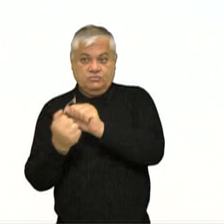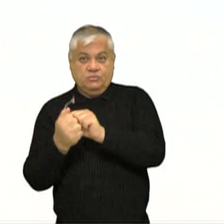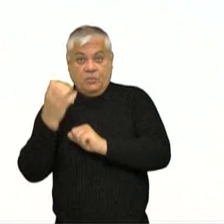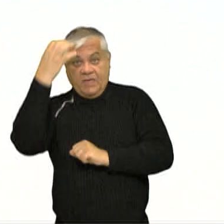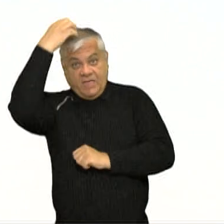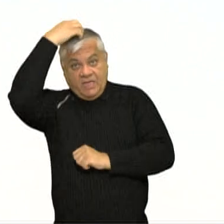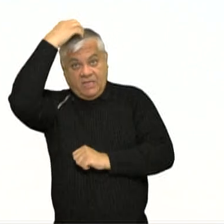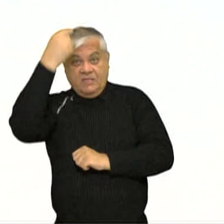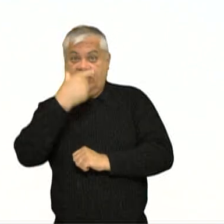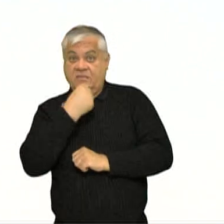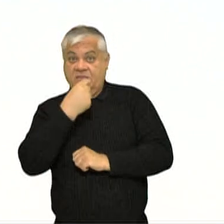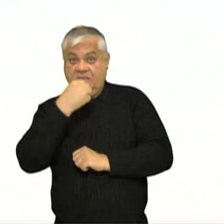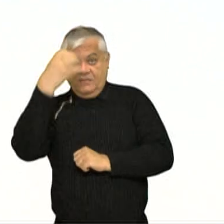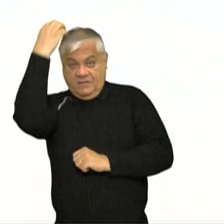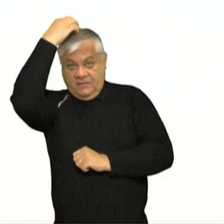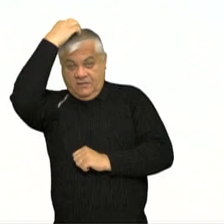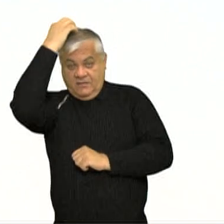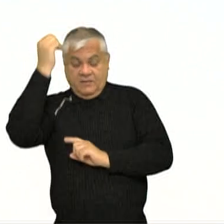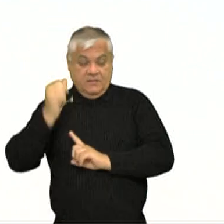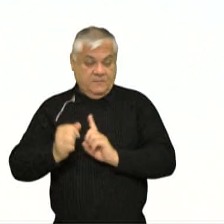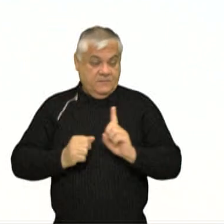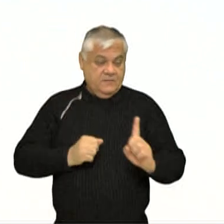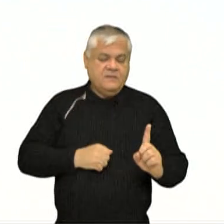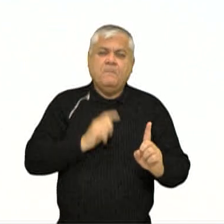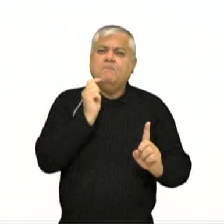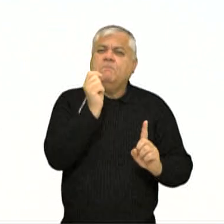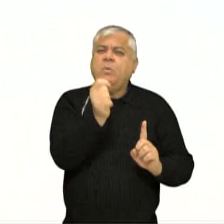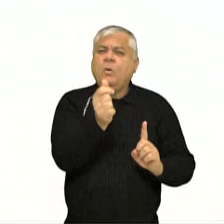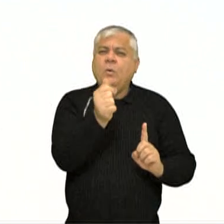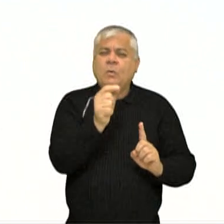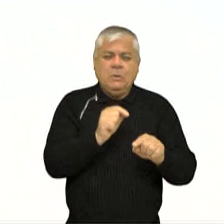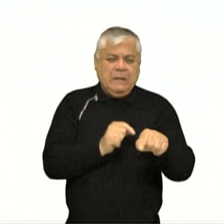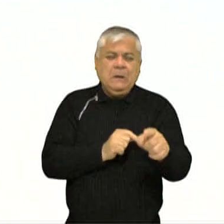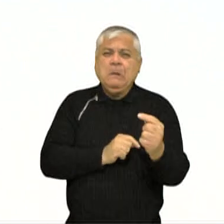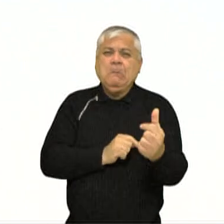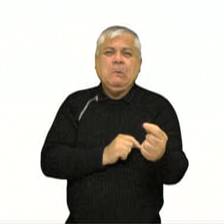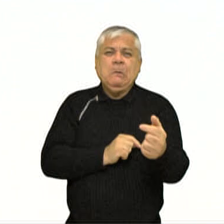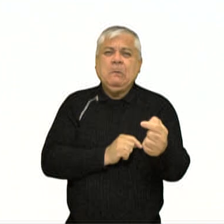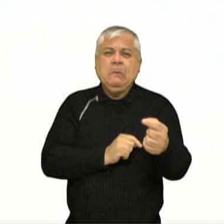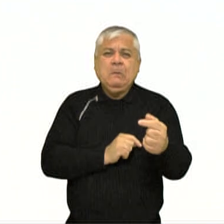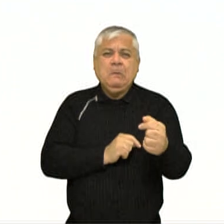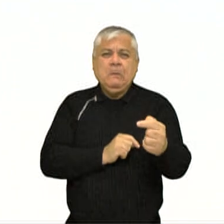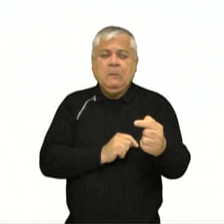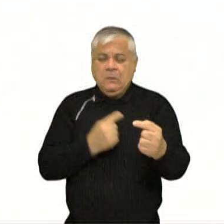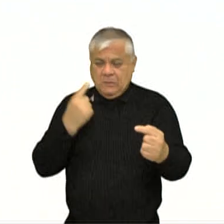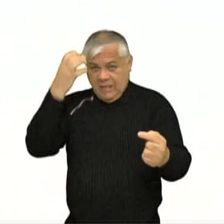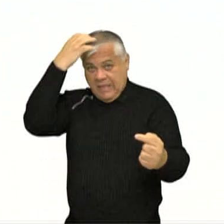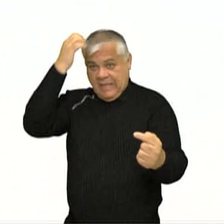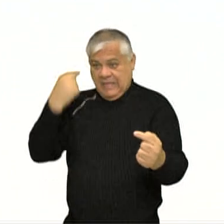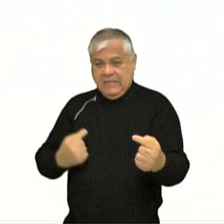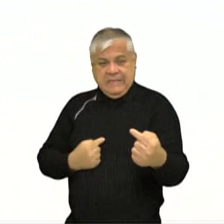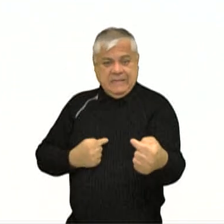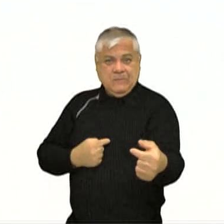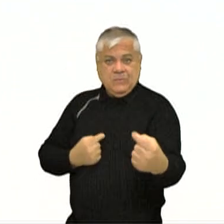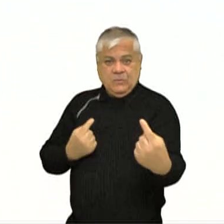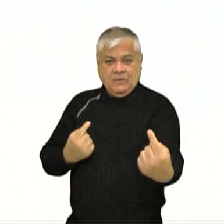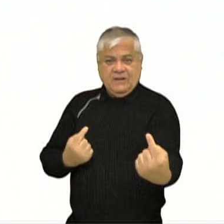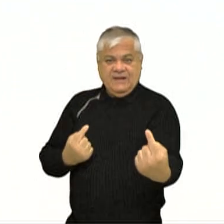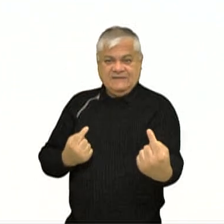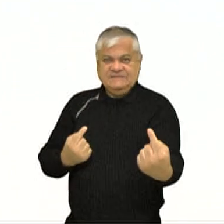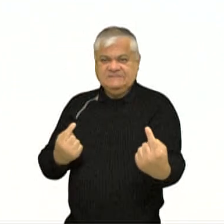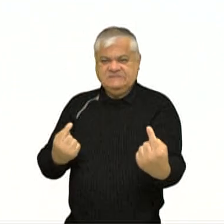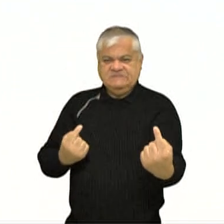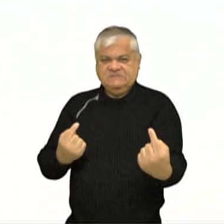E o outro jogador tem um mínimo de peças para ainda conseguir aplicar o checkmate, tá? Então a gente